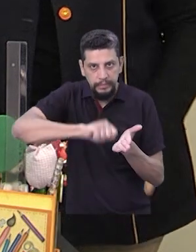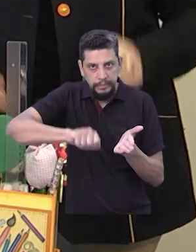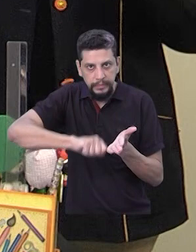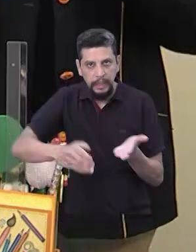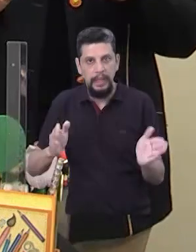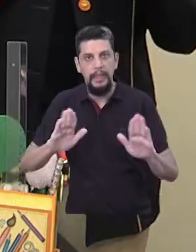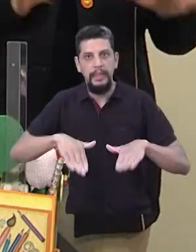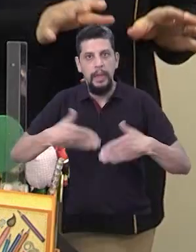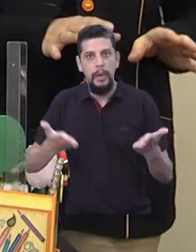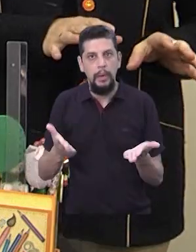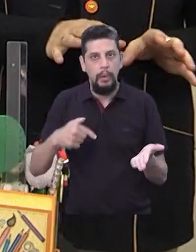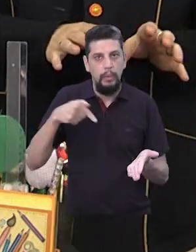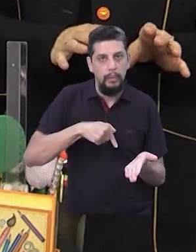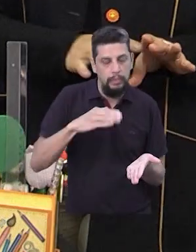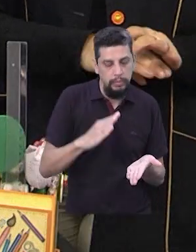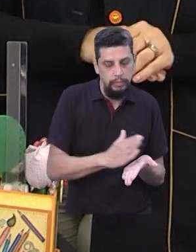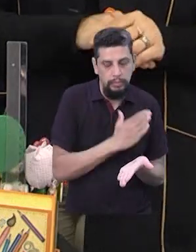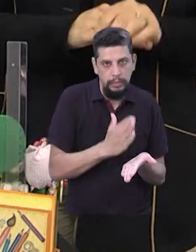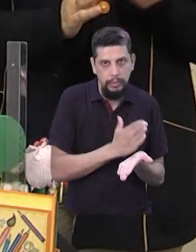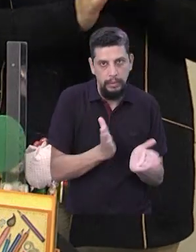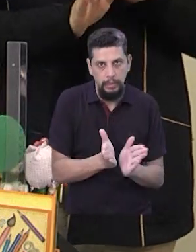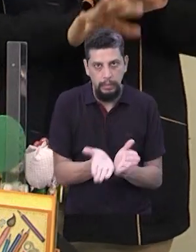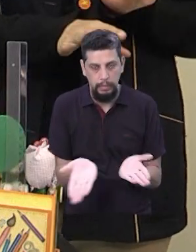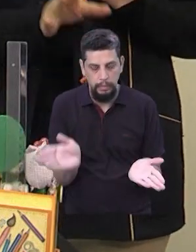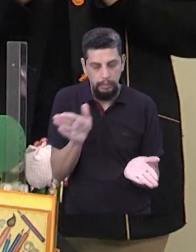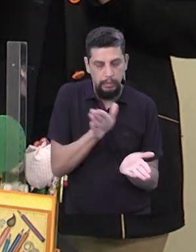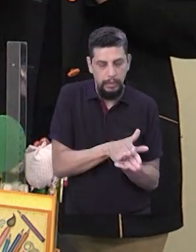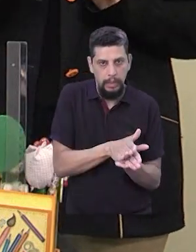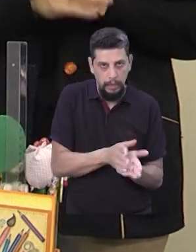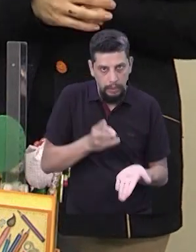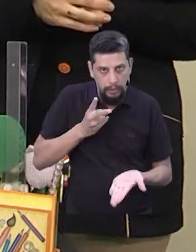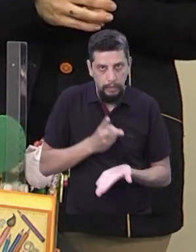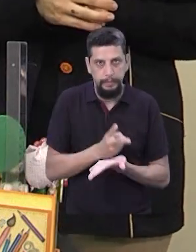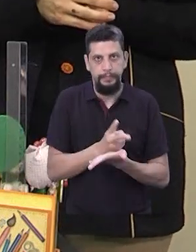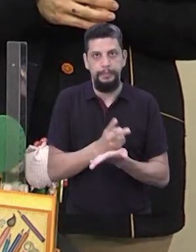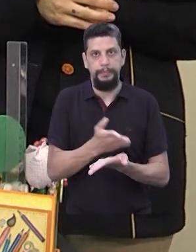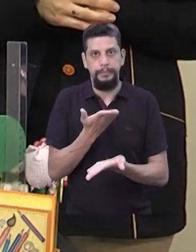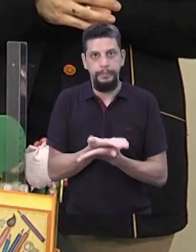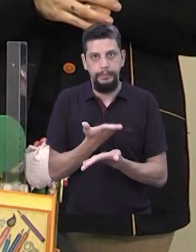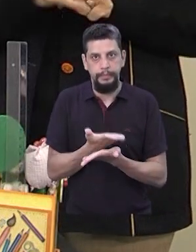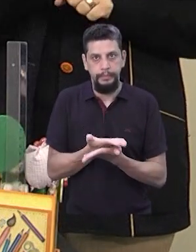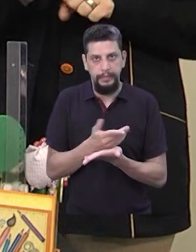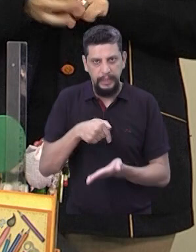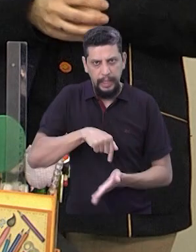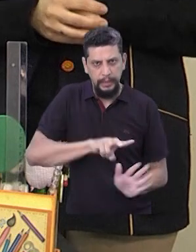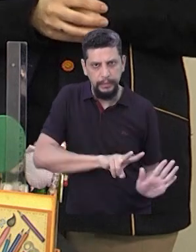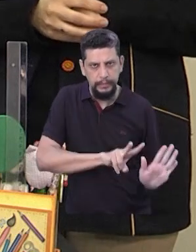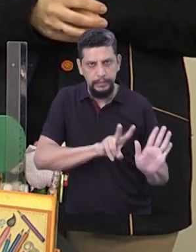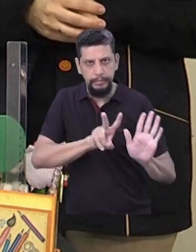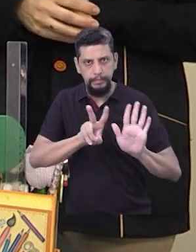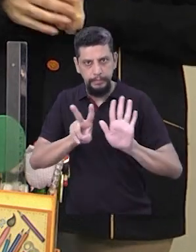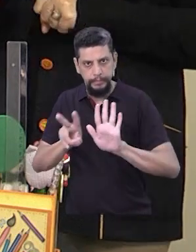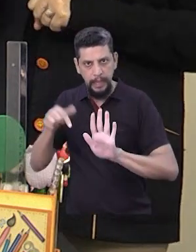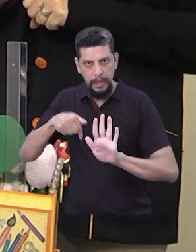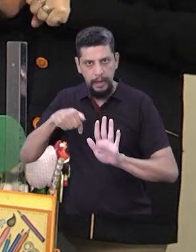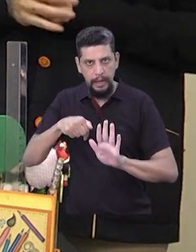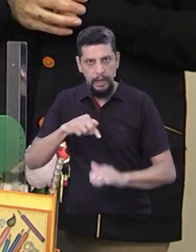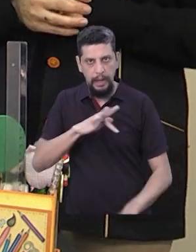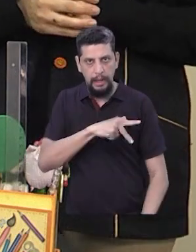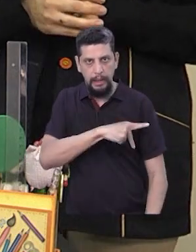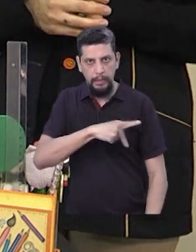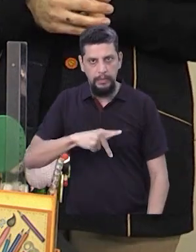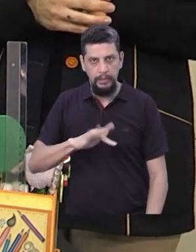Escreveram? Então agora coloque o caderninho, o lápis do lado, feche ali e vamos continuar a aula. Durante a semana, a